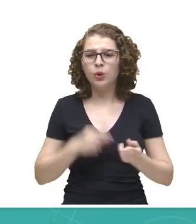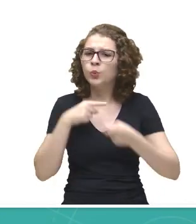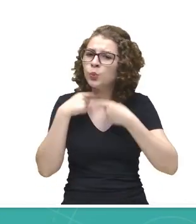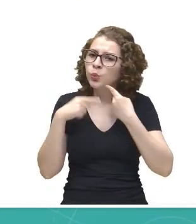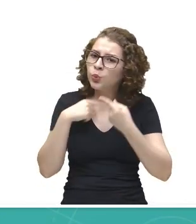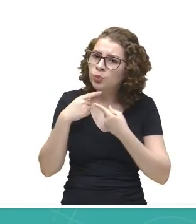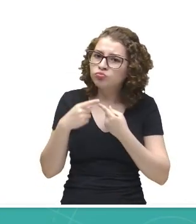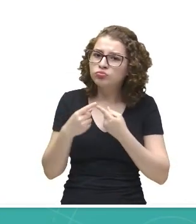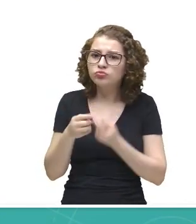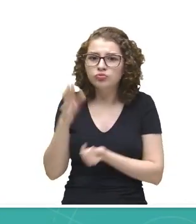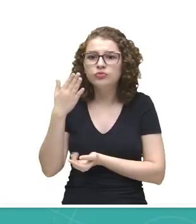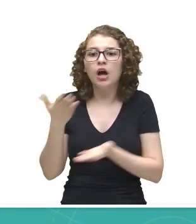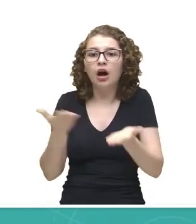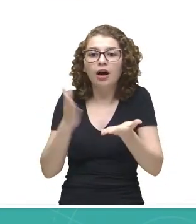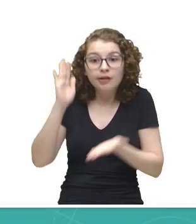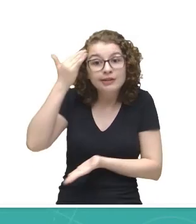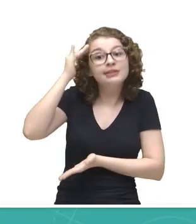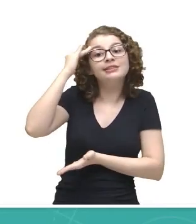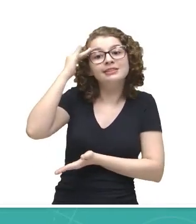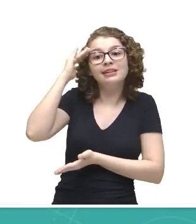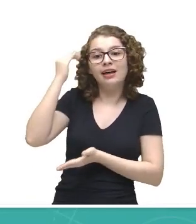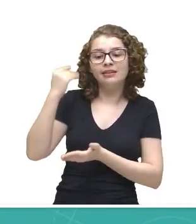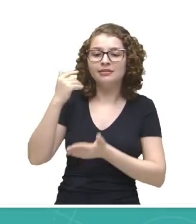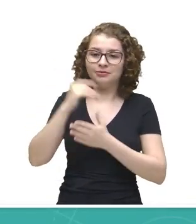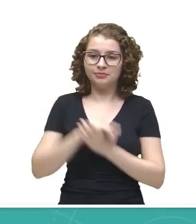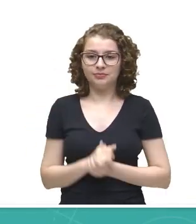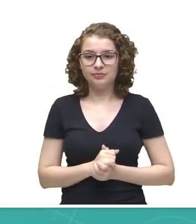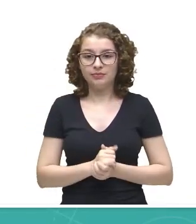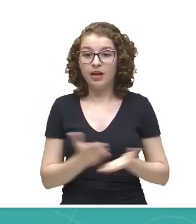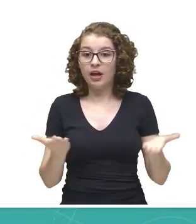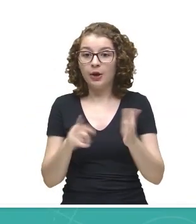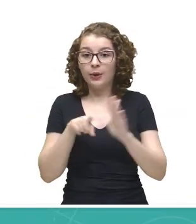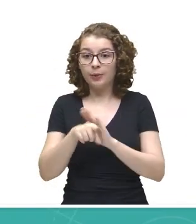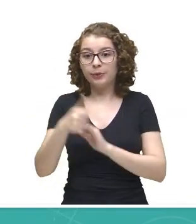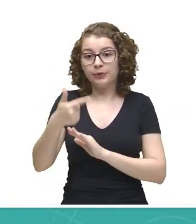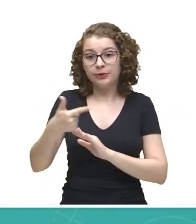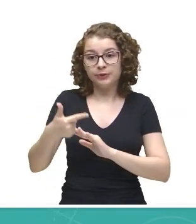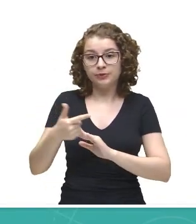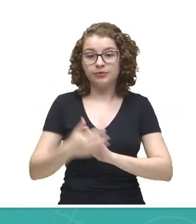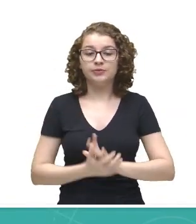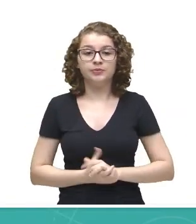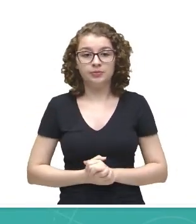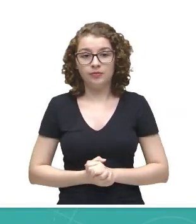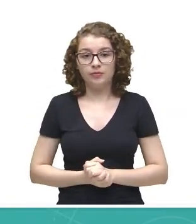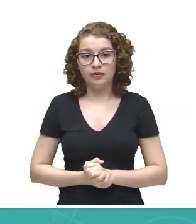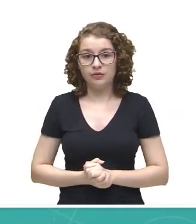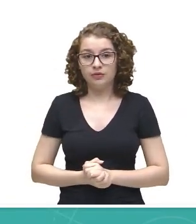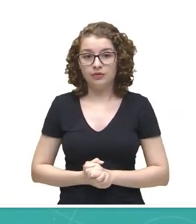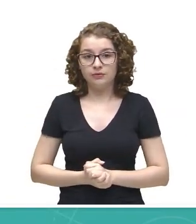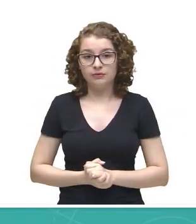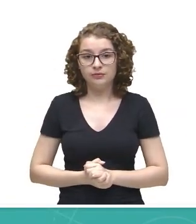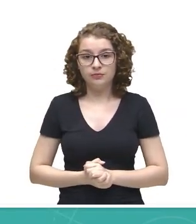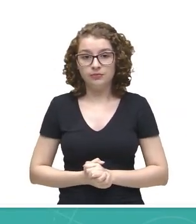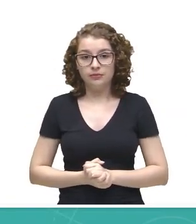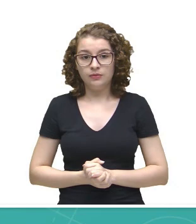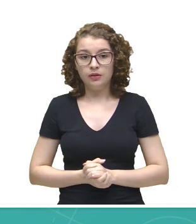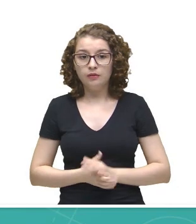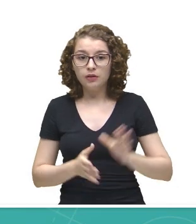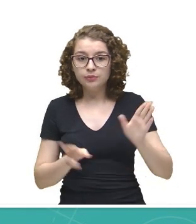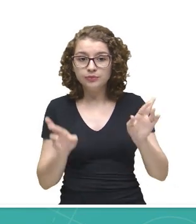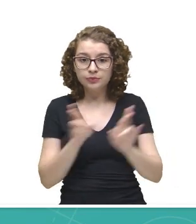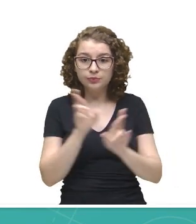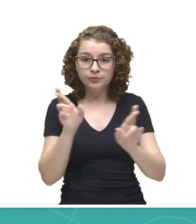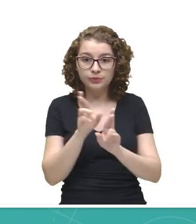de vocês sobre a questão 1. Vamos observar a segunda questão. Na segunda questão, era para